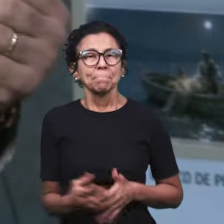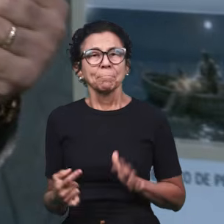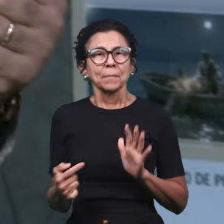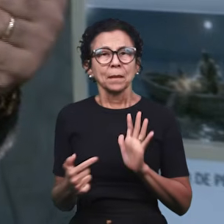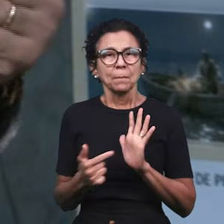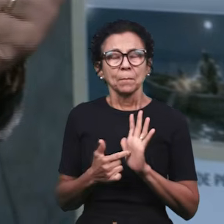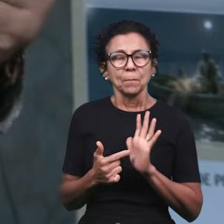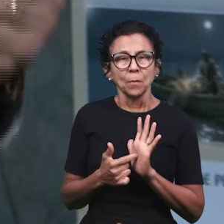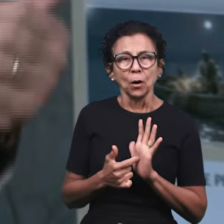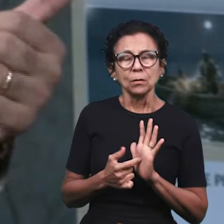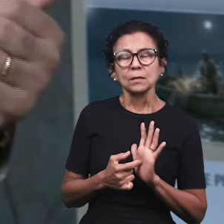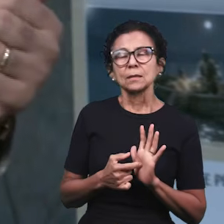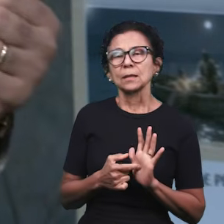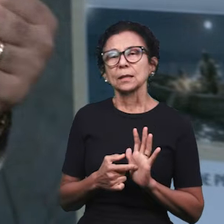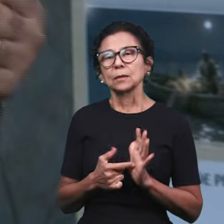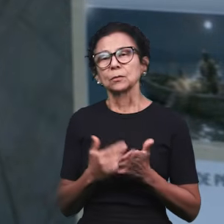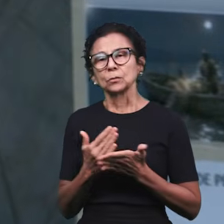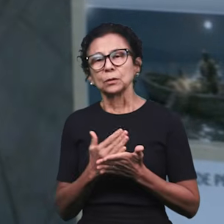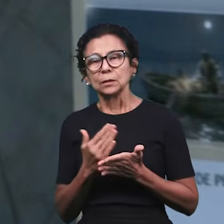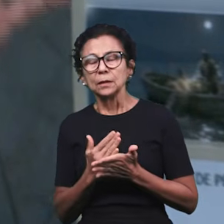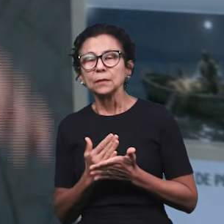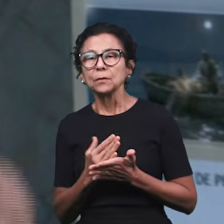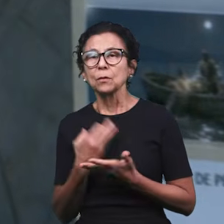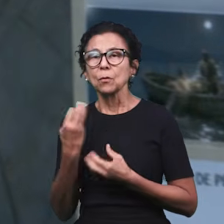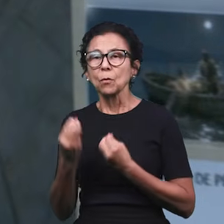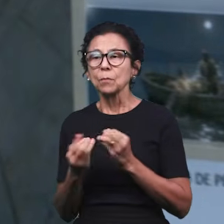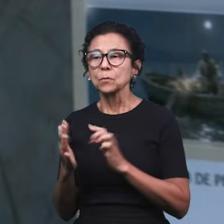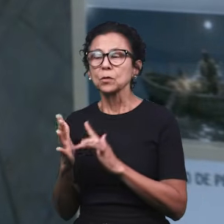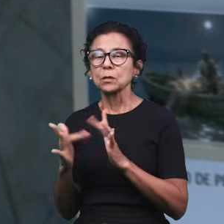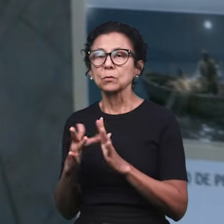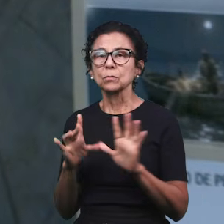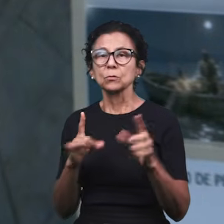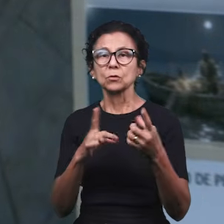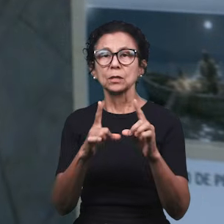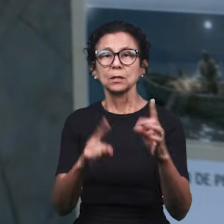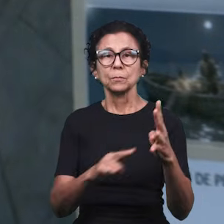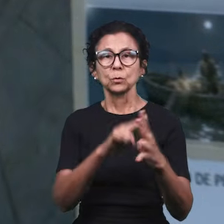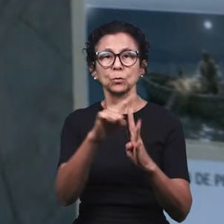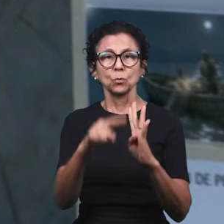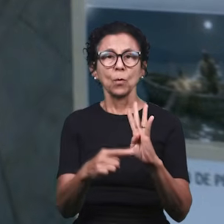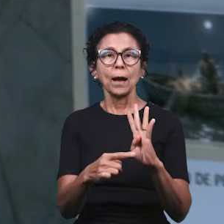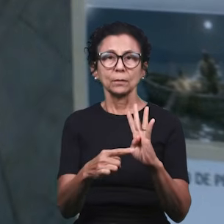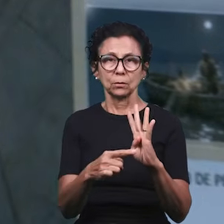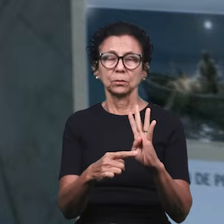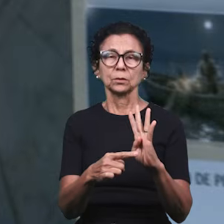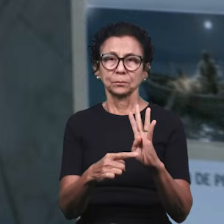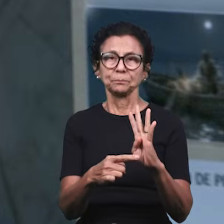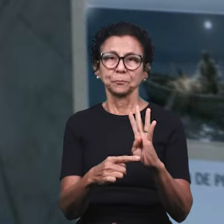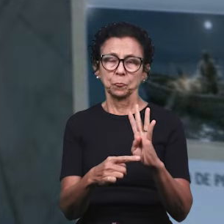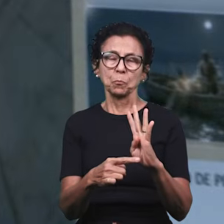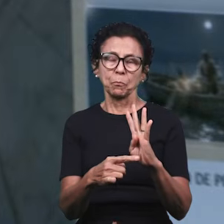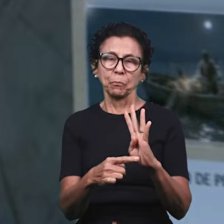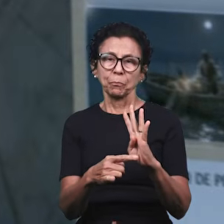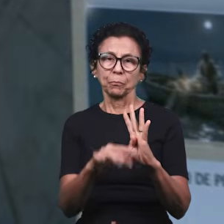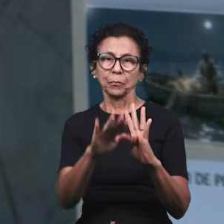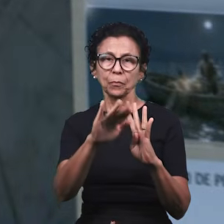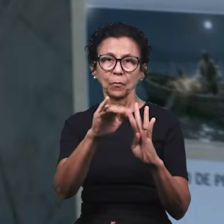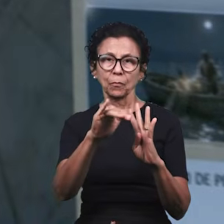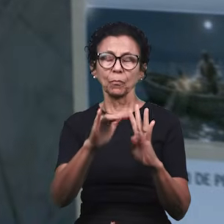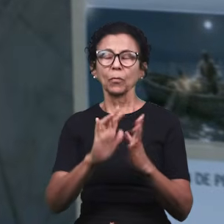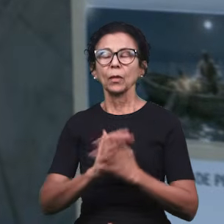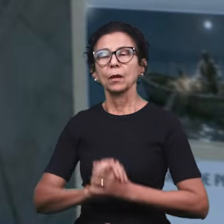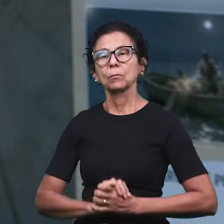discípulos, os 4 primeiros, e esse detalhe não foi falado. Então, cabe